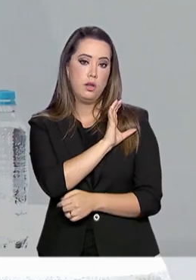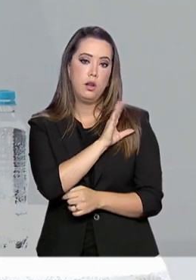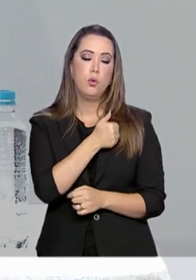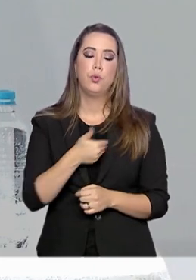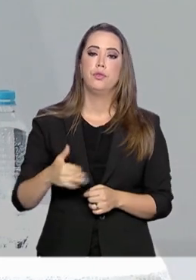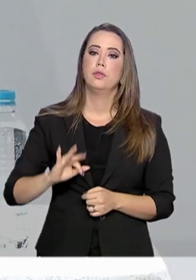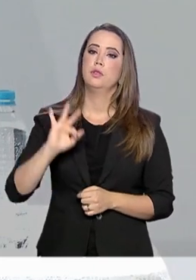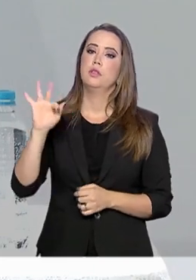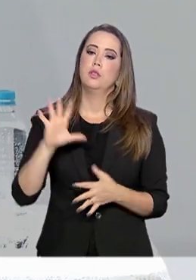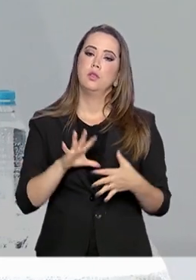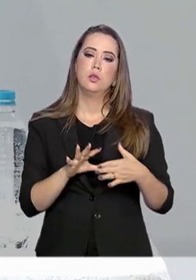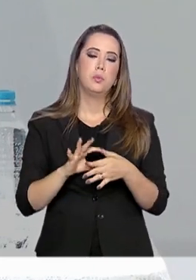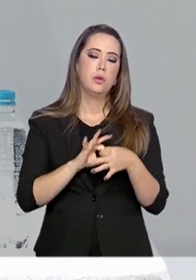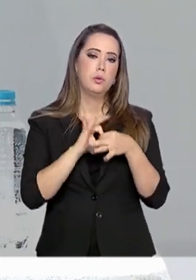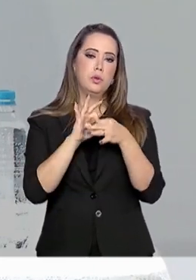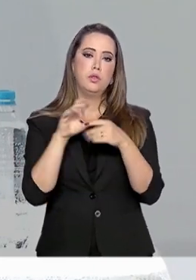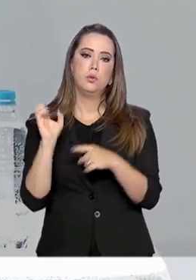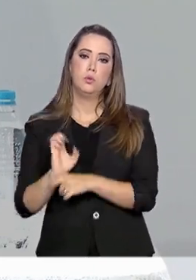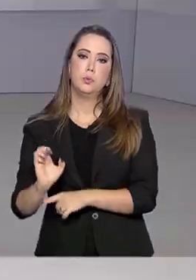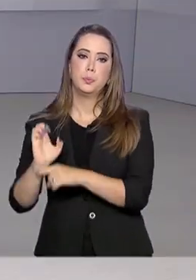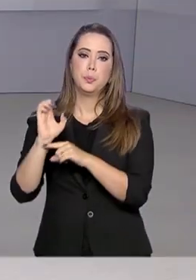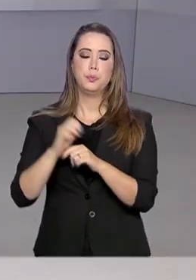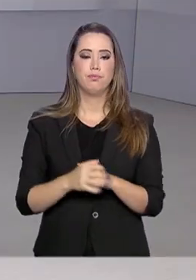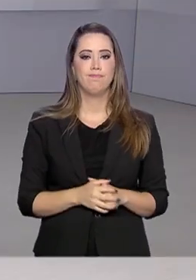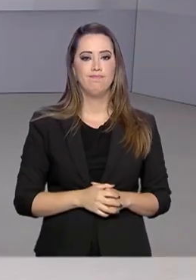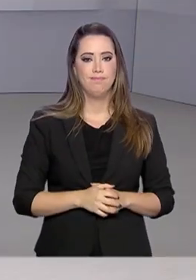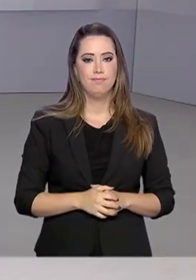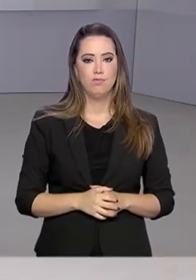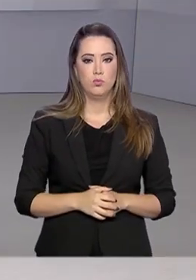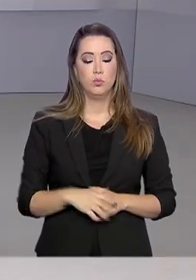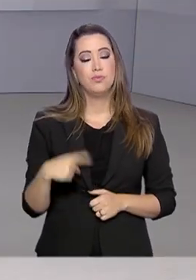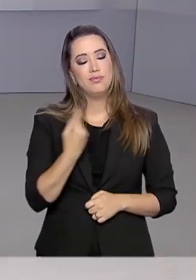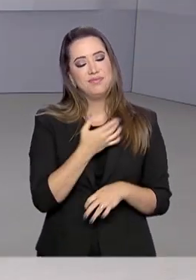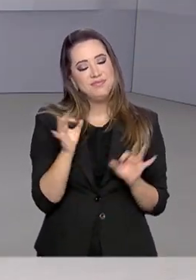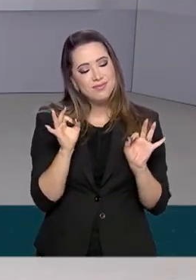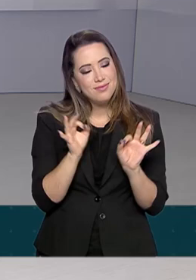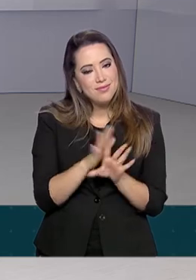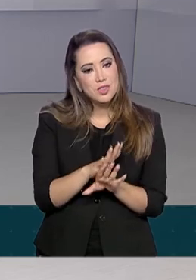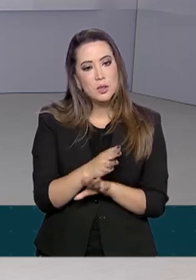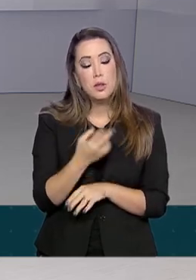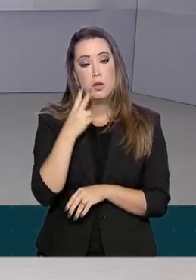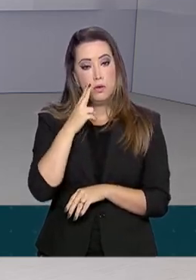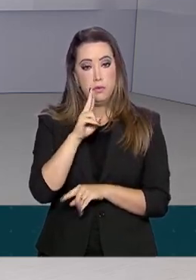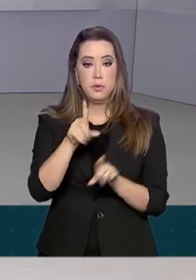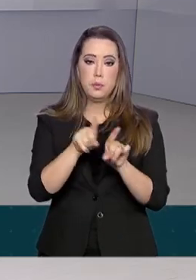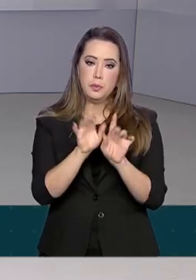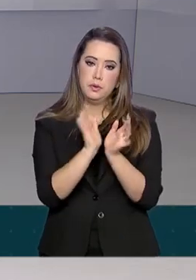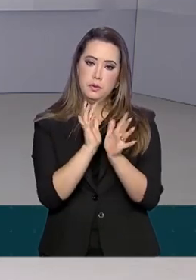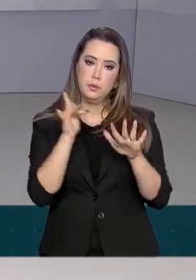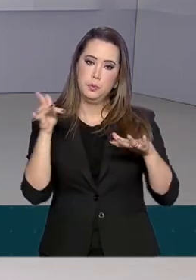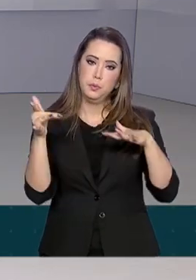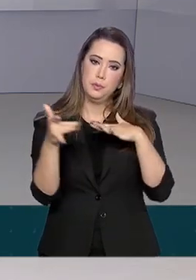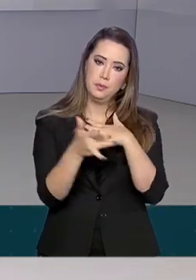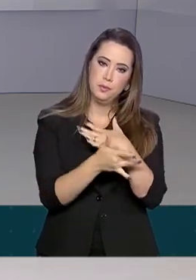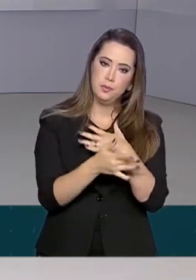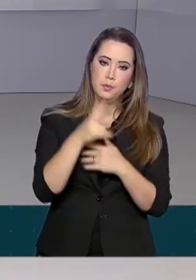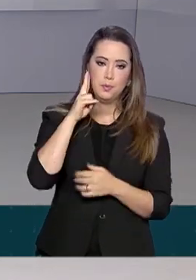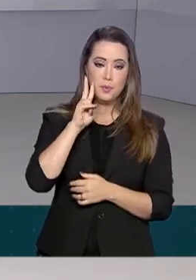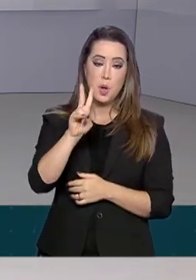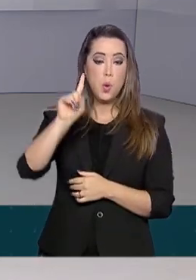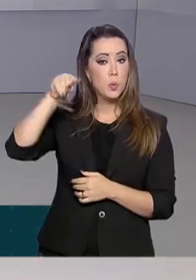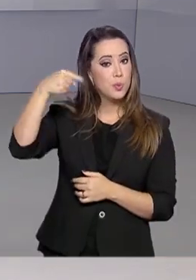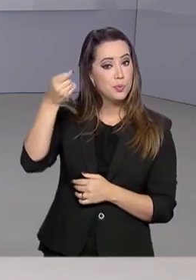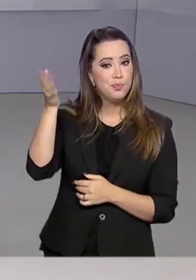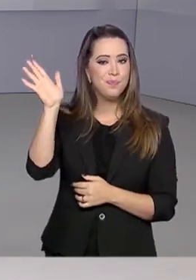do governo federal como por parte dos estados. E a gente fica por aqui. Você pode nos acompanhar também pelas redes